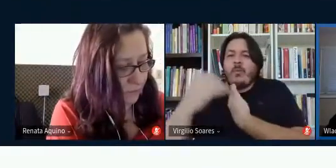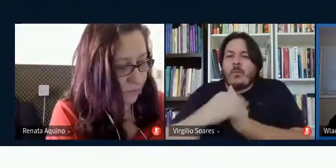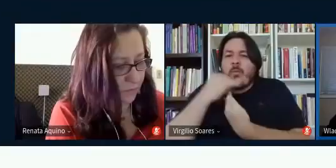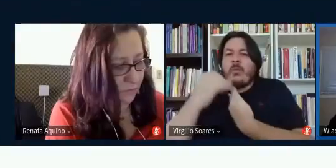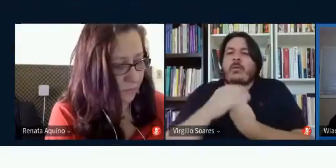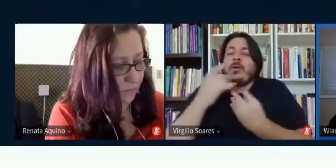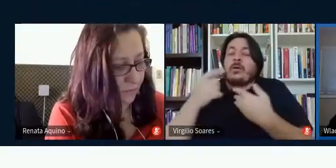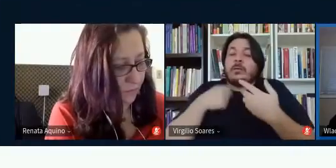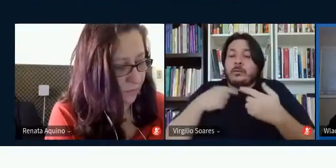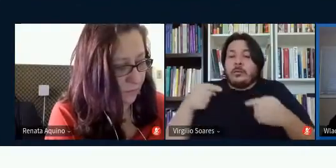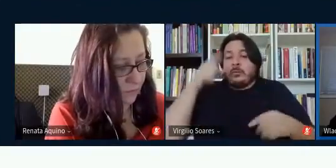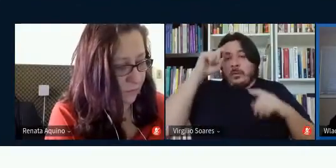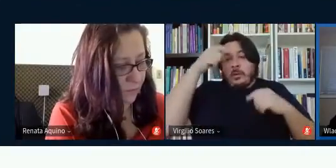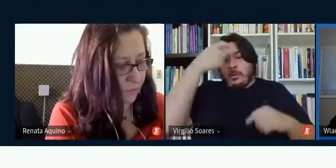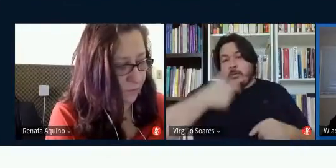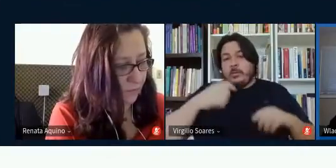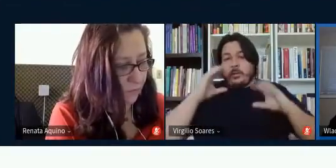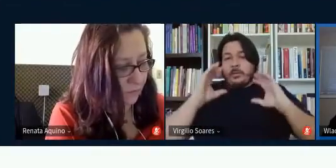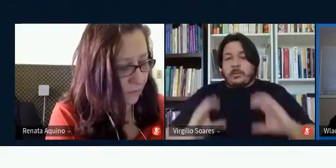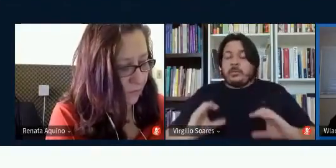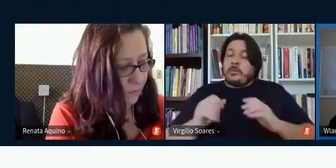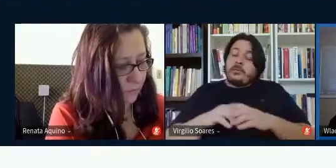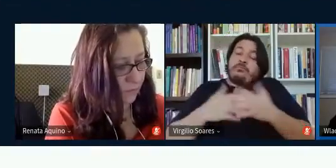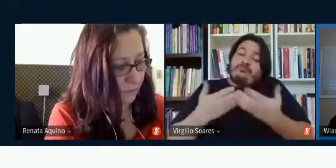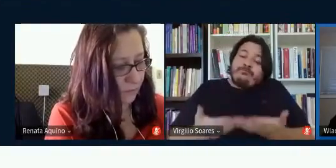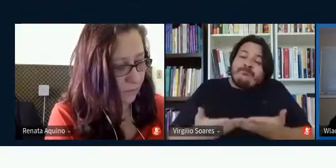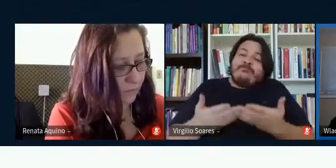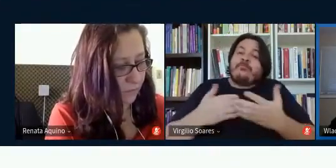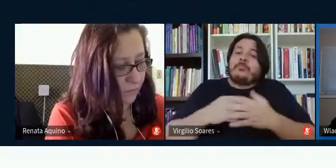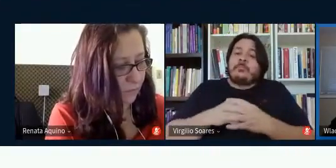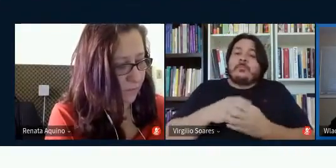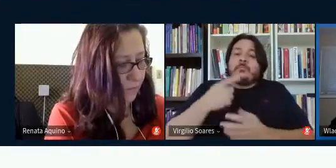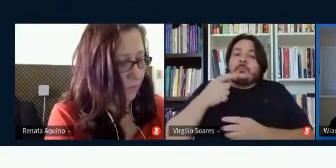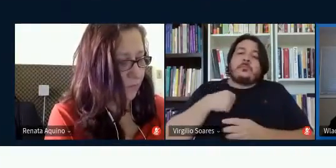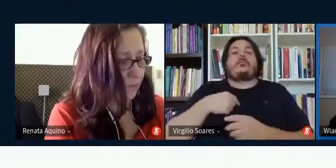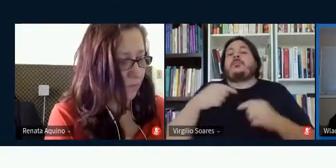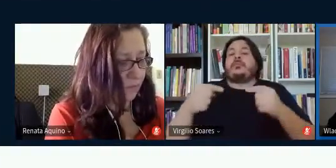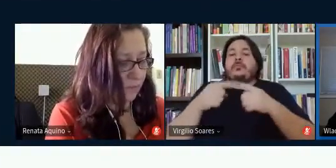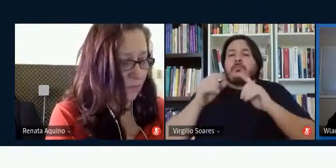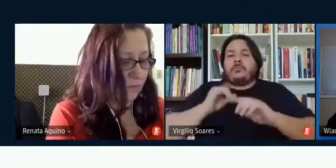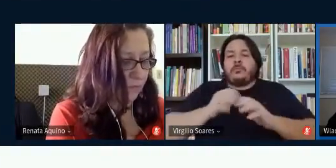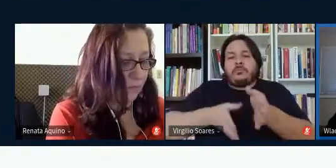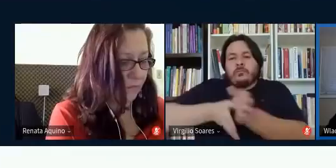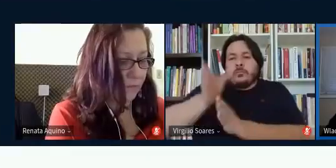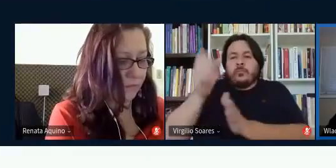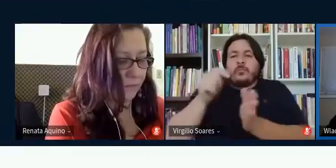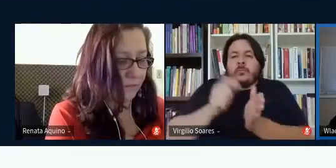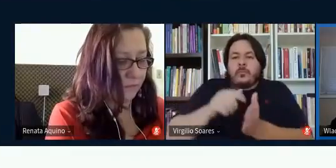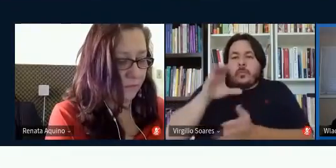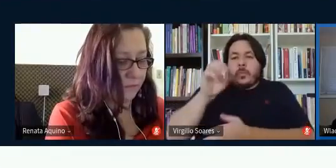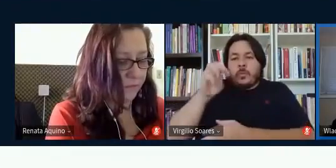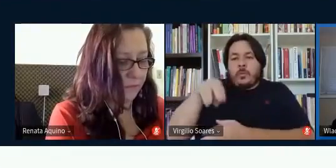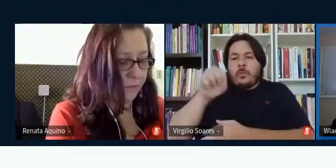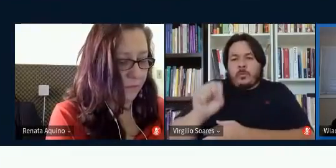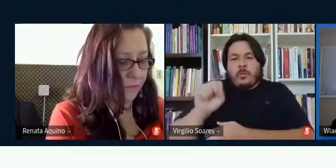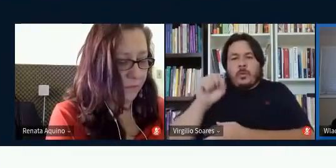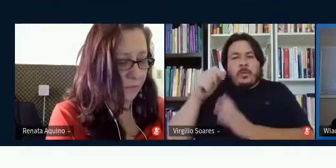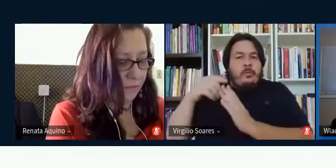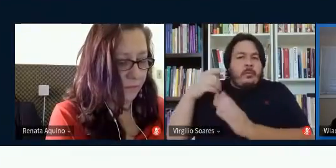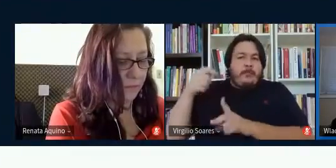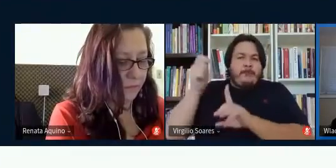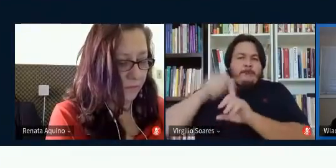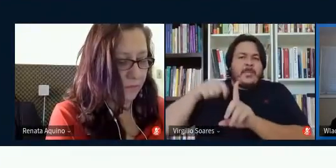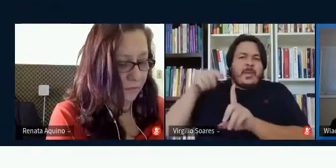são cidadãos, né? Nesse sentido, toda a recomendação feita pelas autoridades sanitárias, ainda em fevereiro, ou seja,